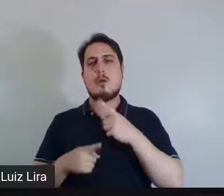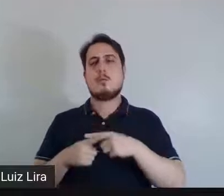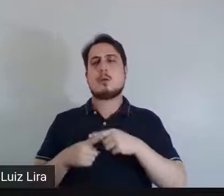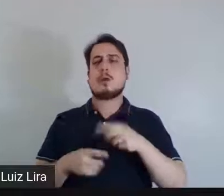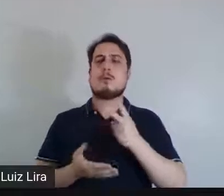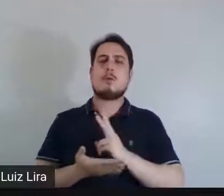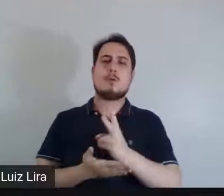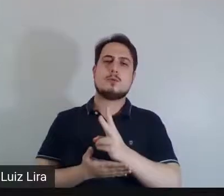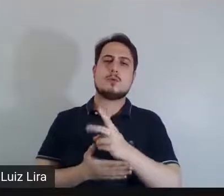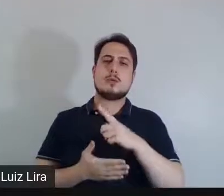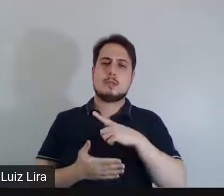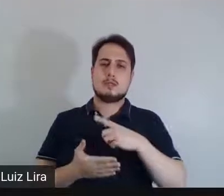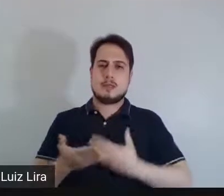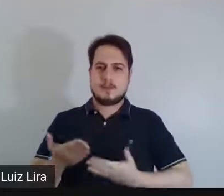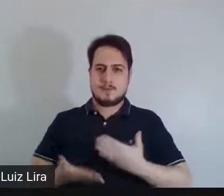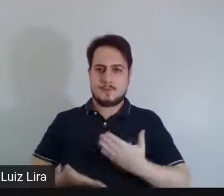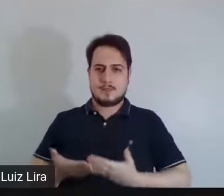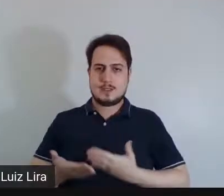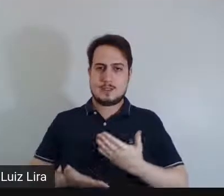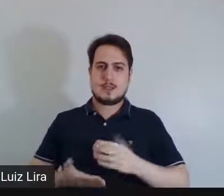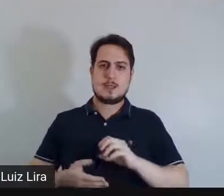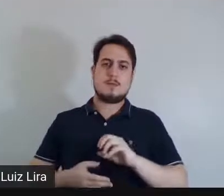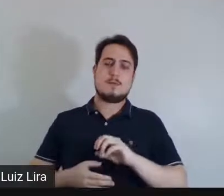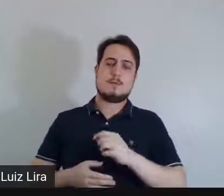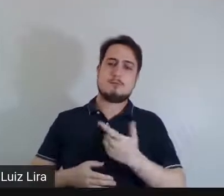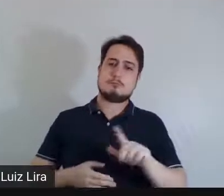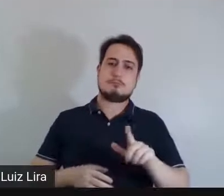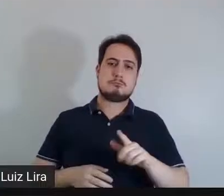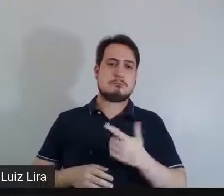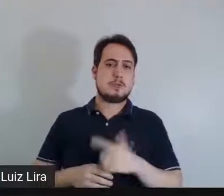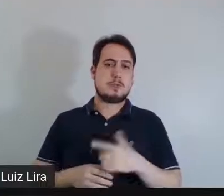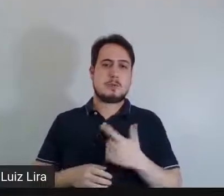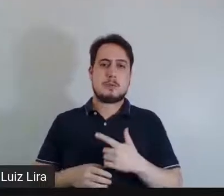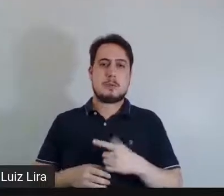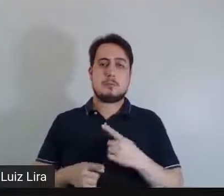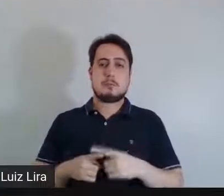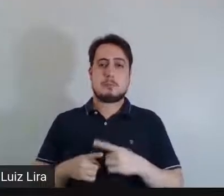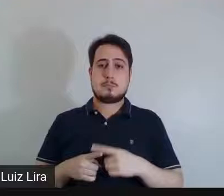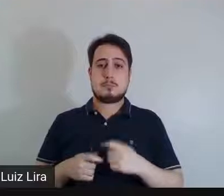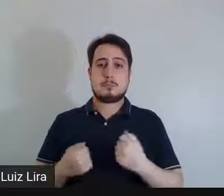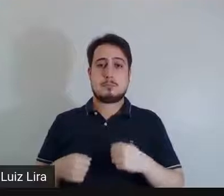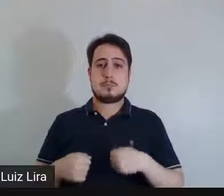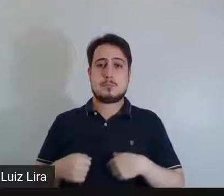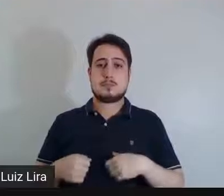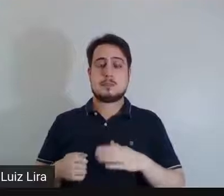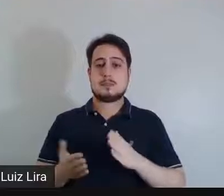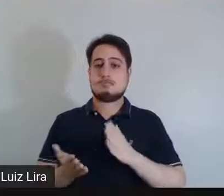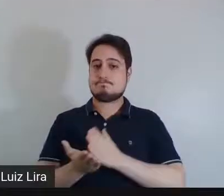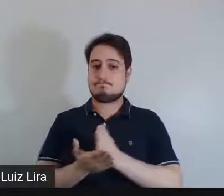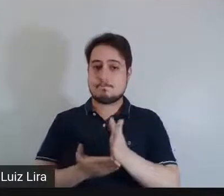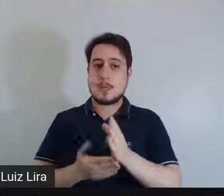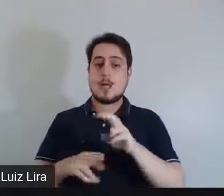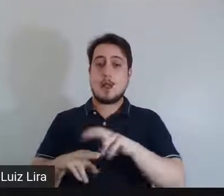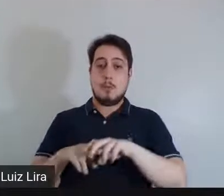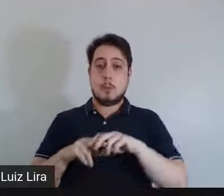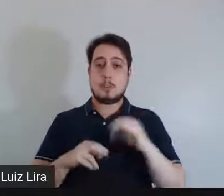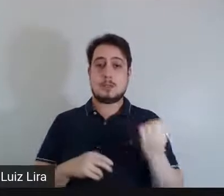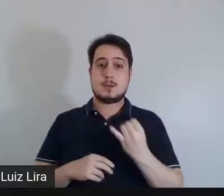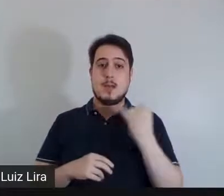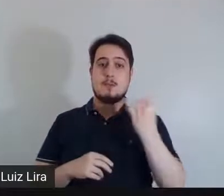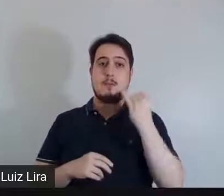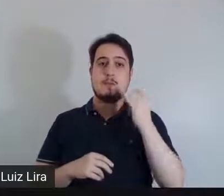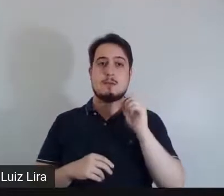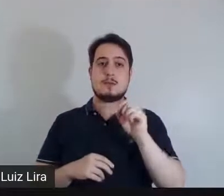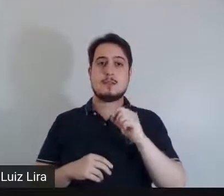Teve prestação de serviço? Não teve. Por que eu mantive? Tem que estar alinhado. É por isso que a importância da